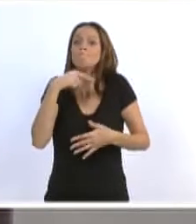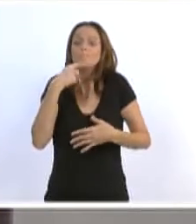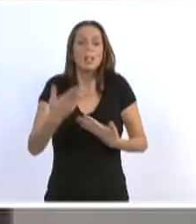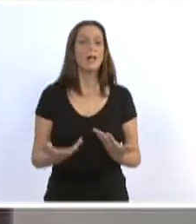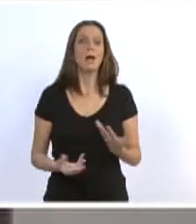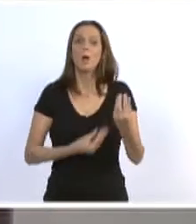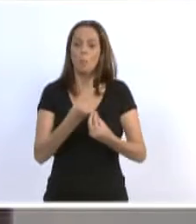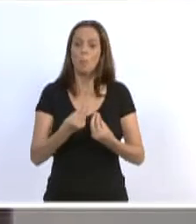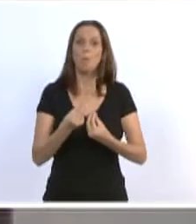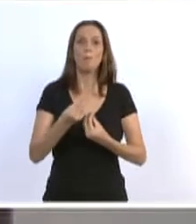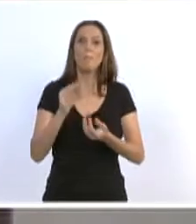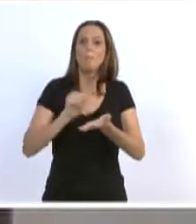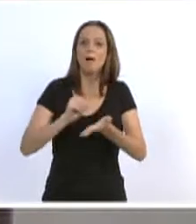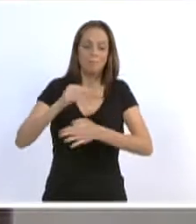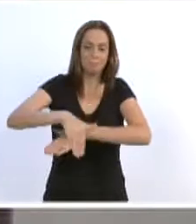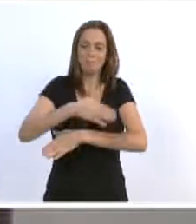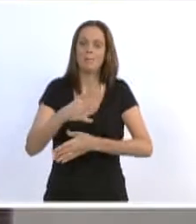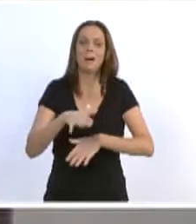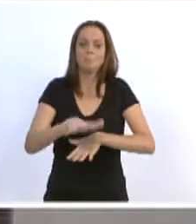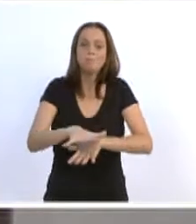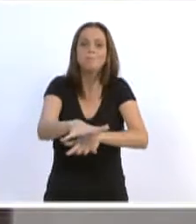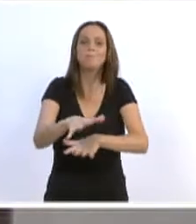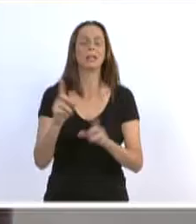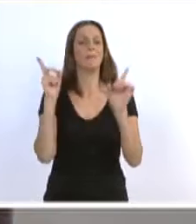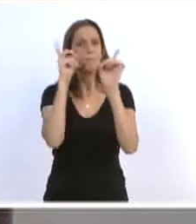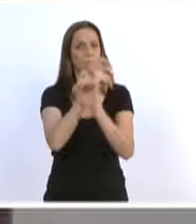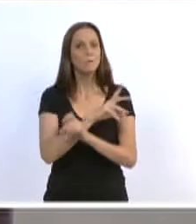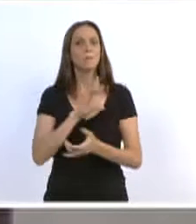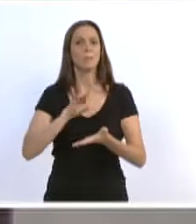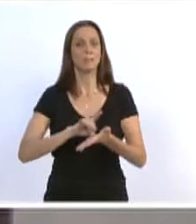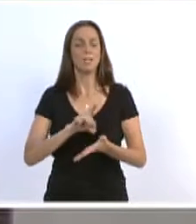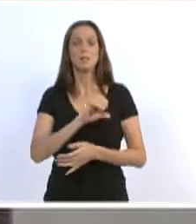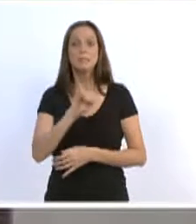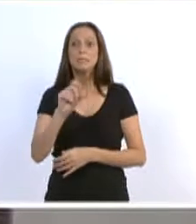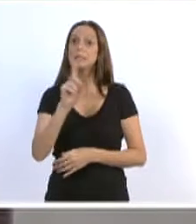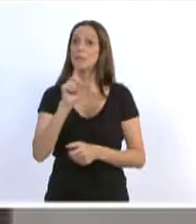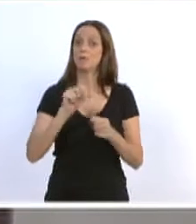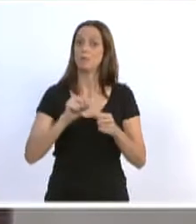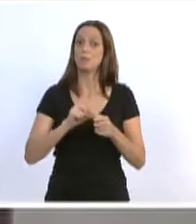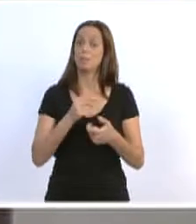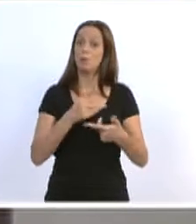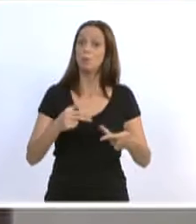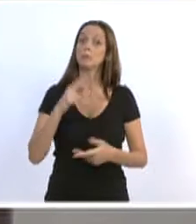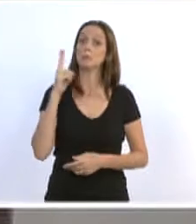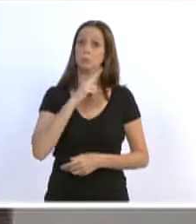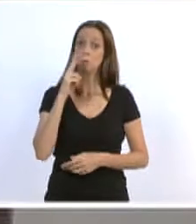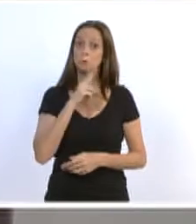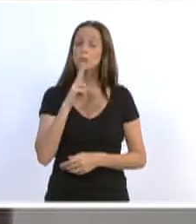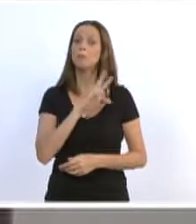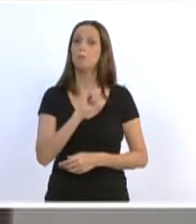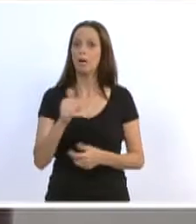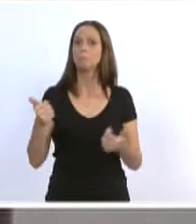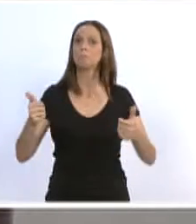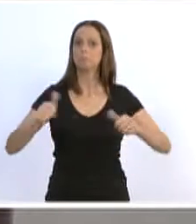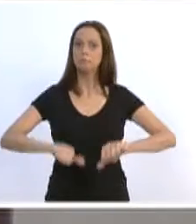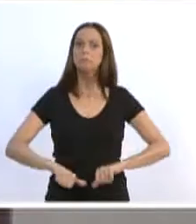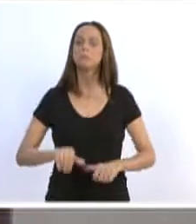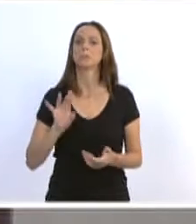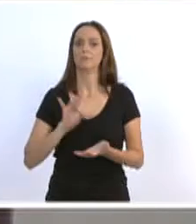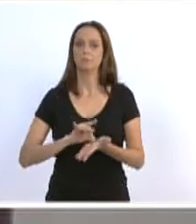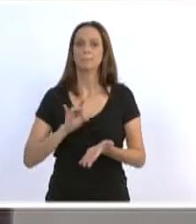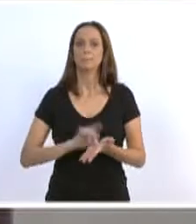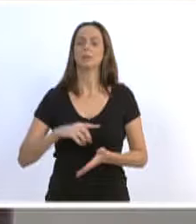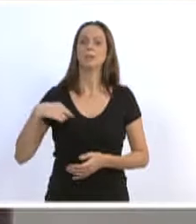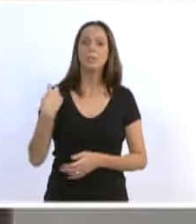surgir é efeito no município de blumenau se nós não fizermos algo com urgência realmente certo para que possamos